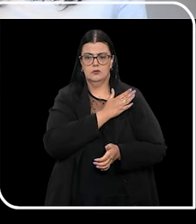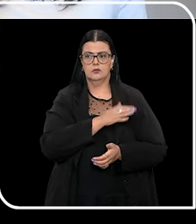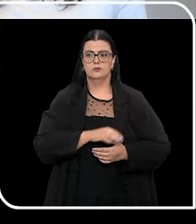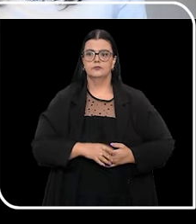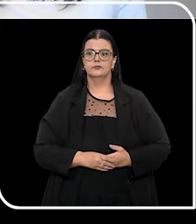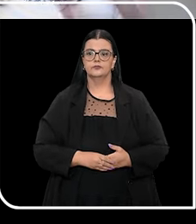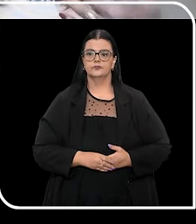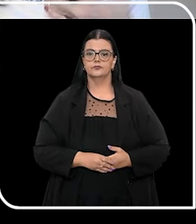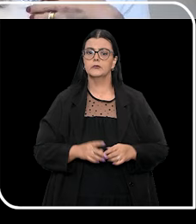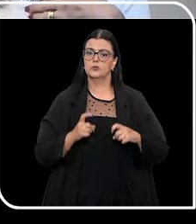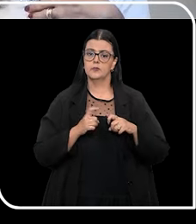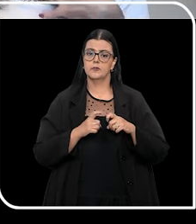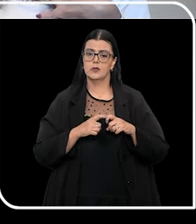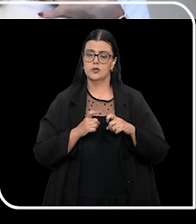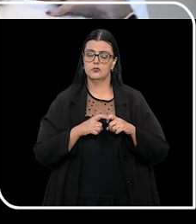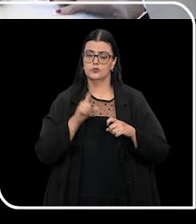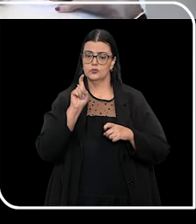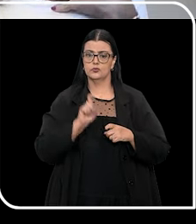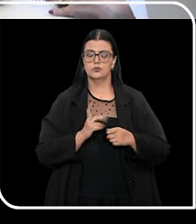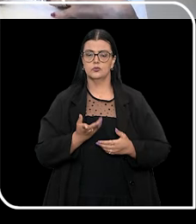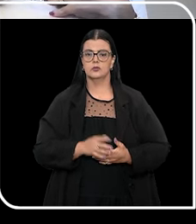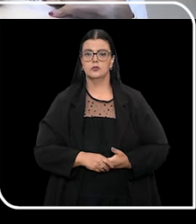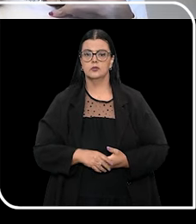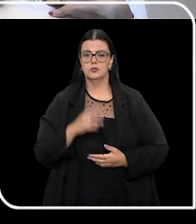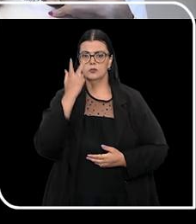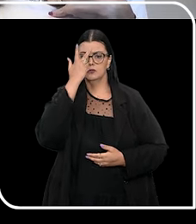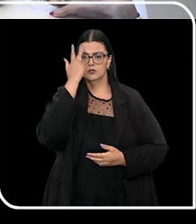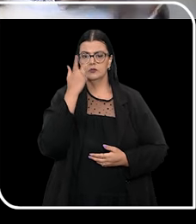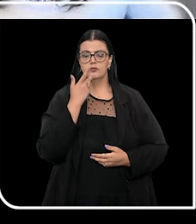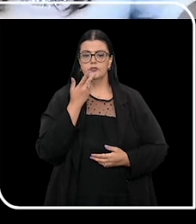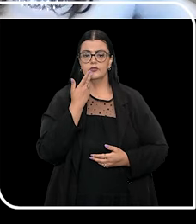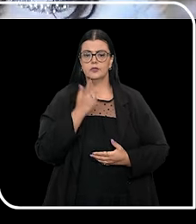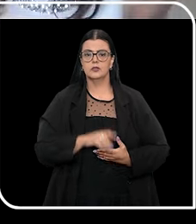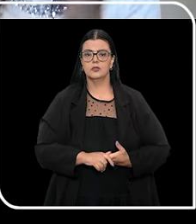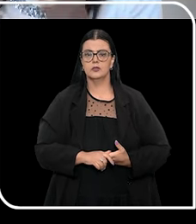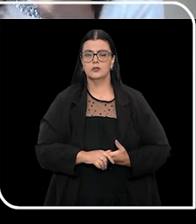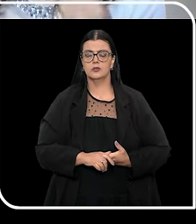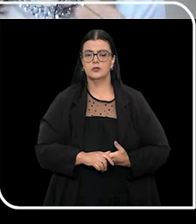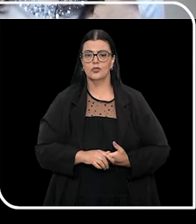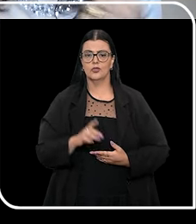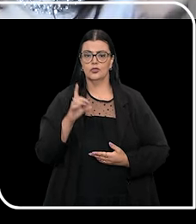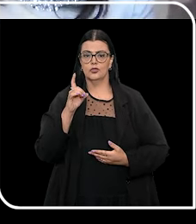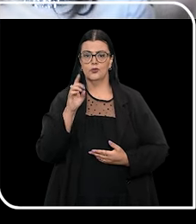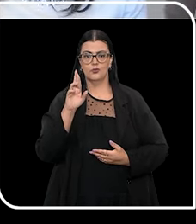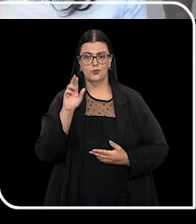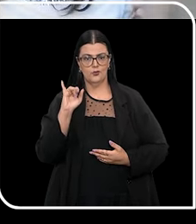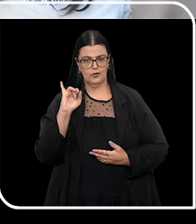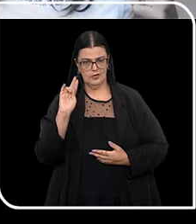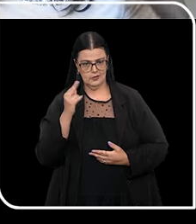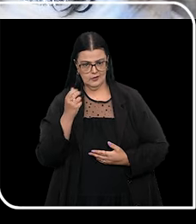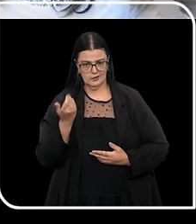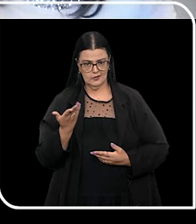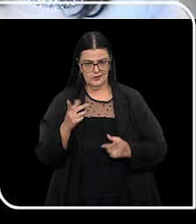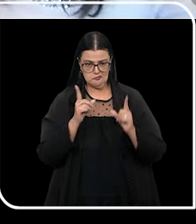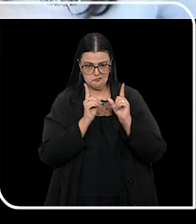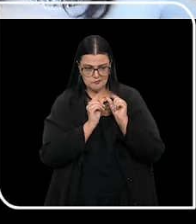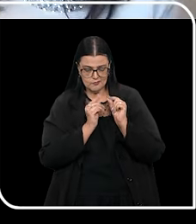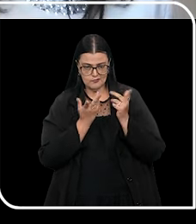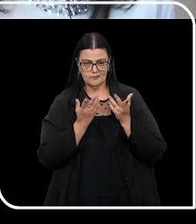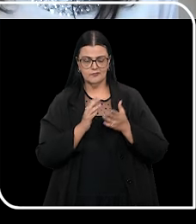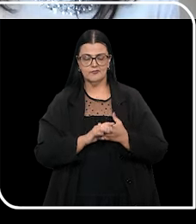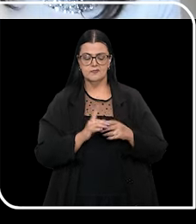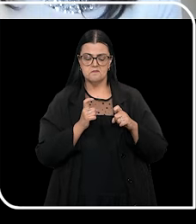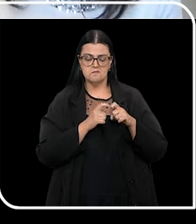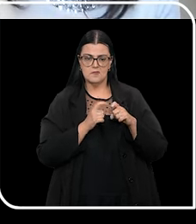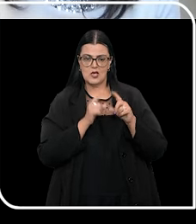preconceituoso eu sou médica né e é muito comum Às vezes as pessoas falam assim ah lá doutorinha ninguém chama o médico que tá